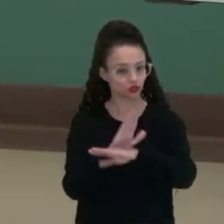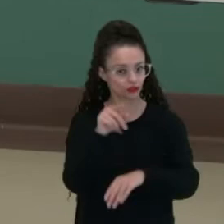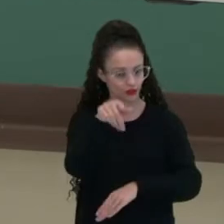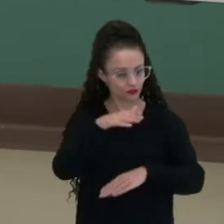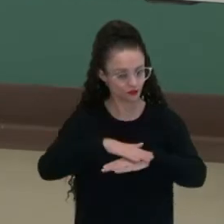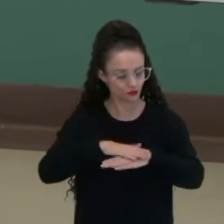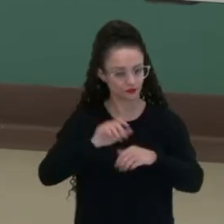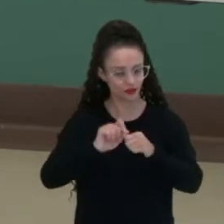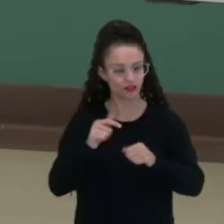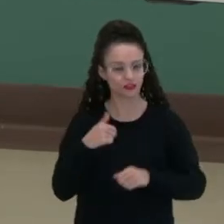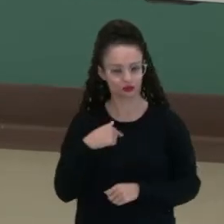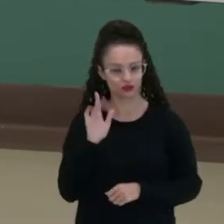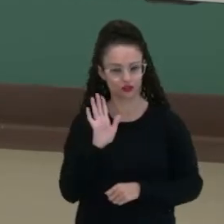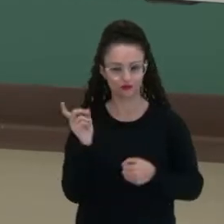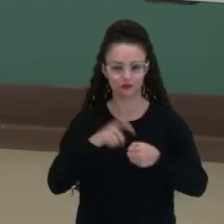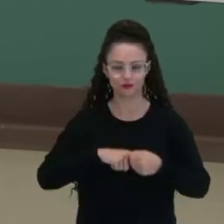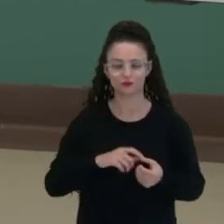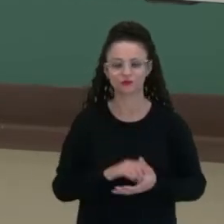Faz aí que eu já volto.